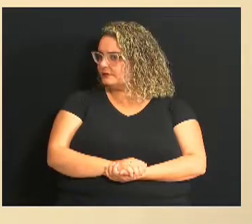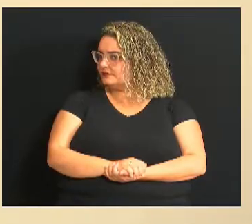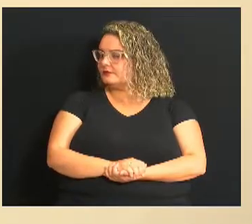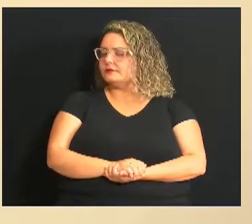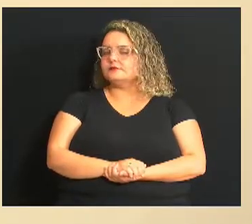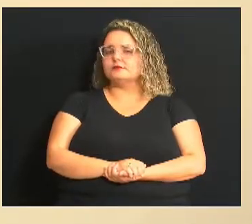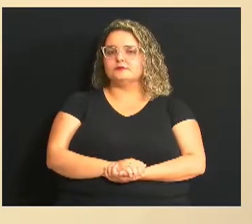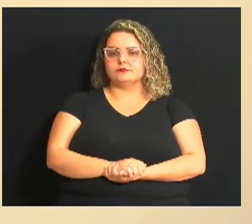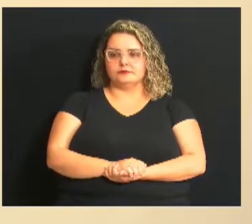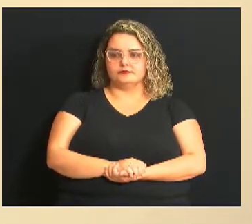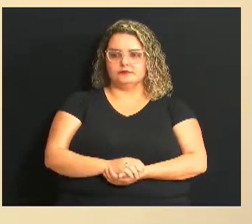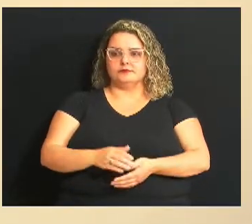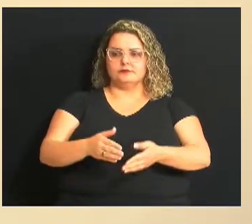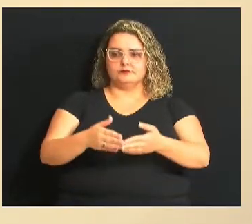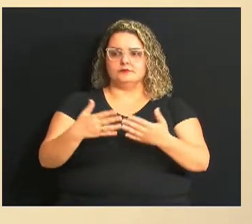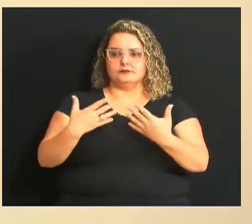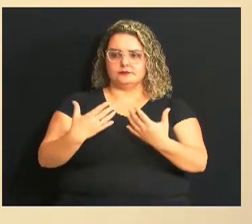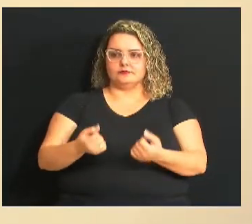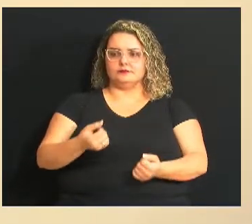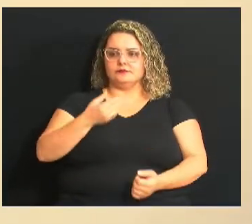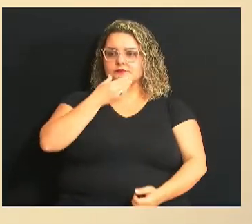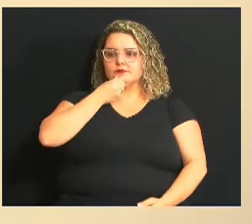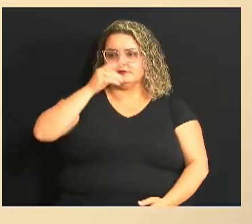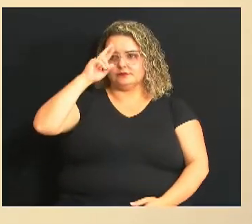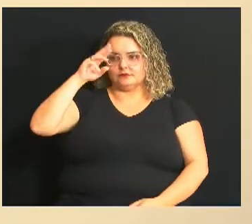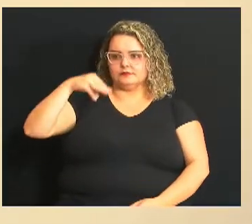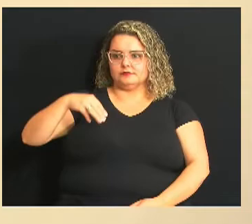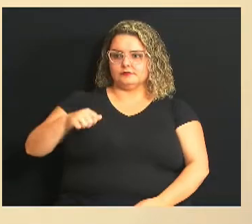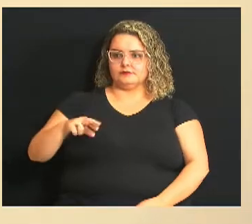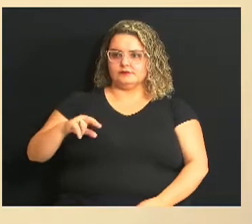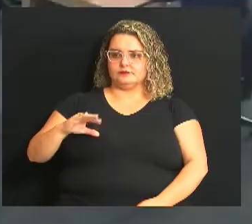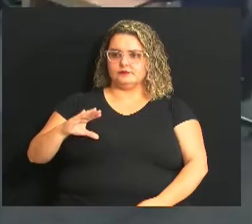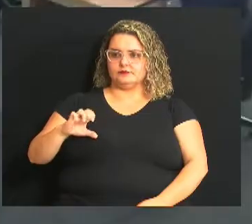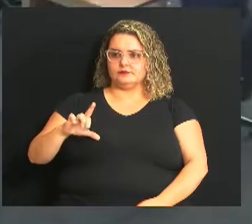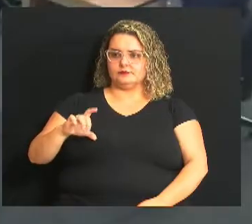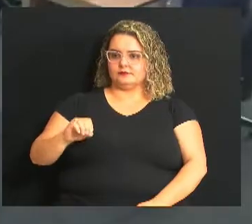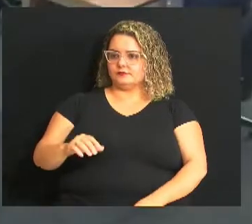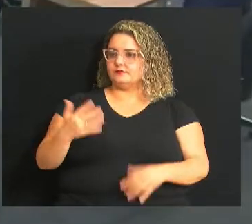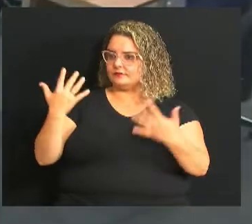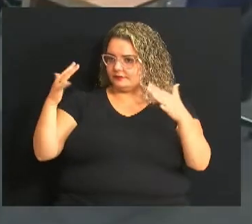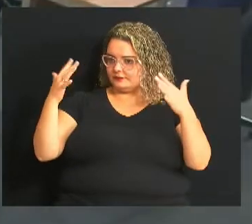Por favor, recebam o senhor Marcelo Nobel.